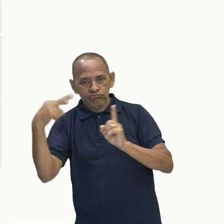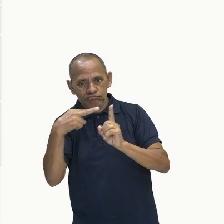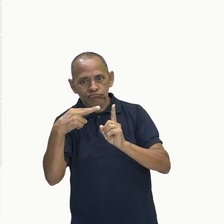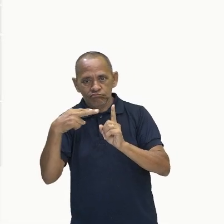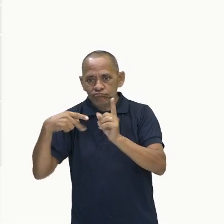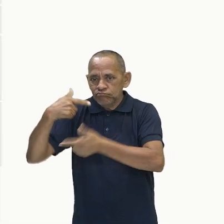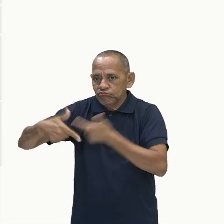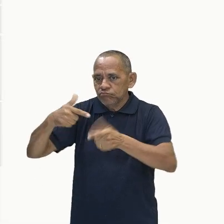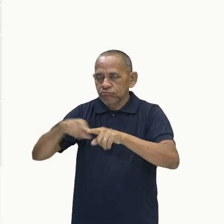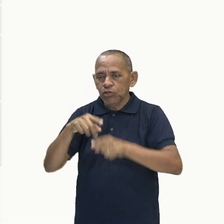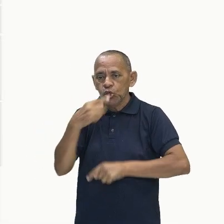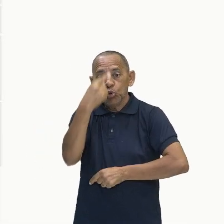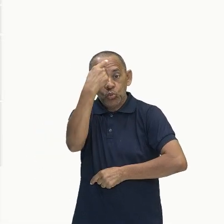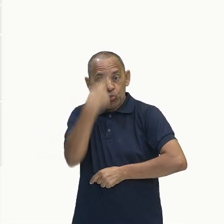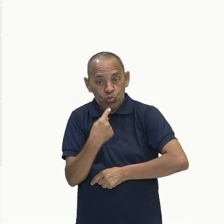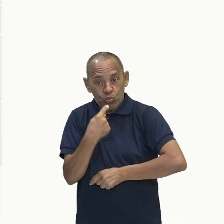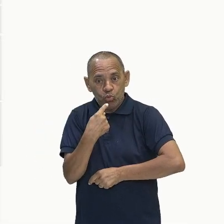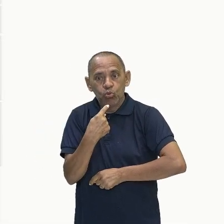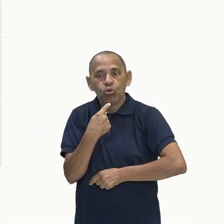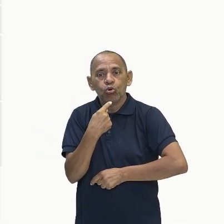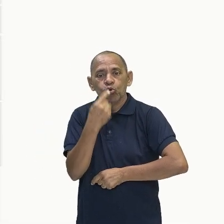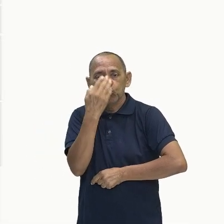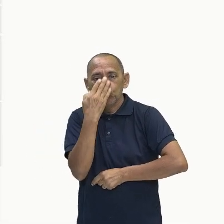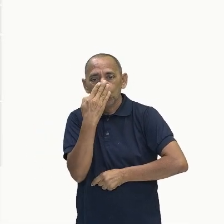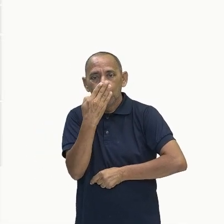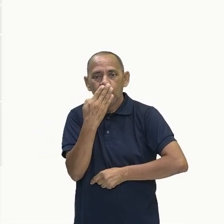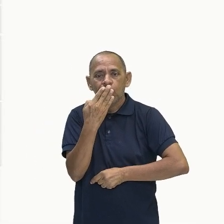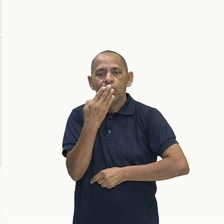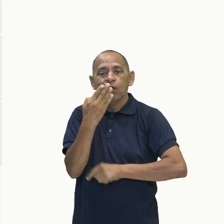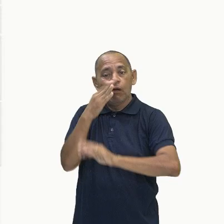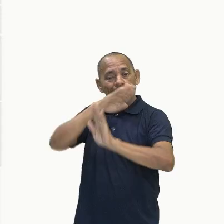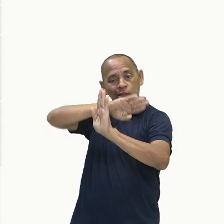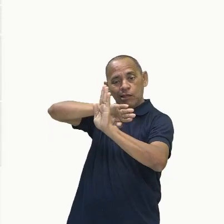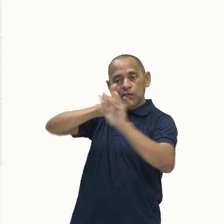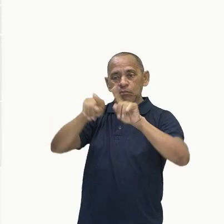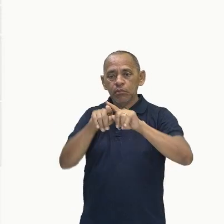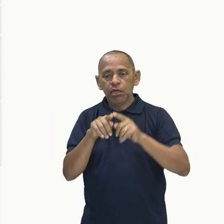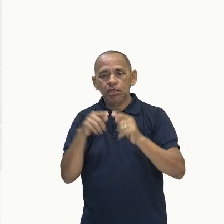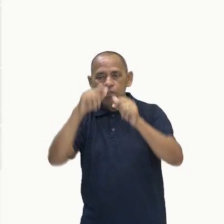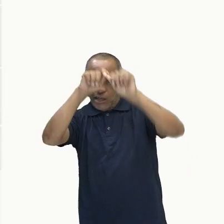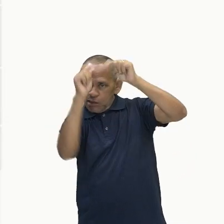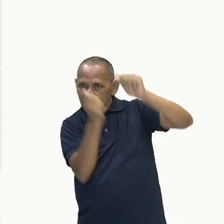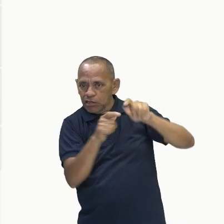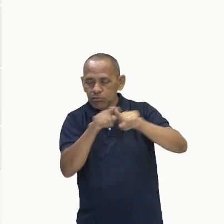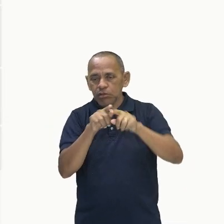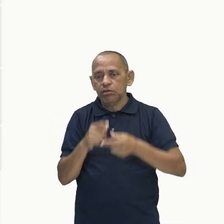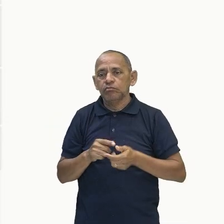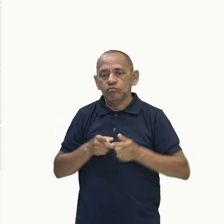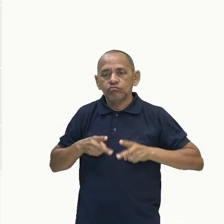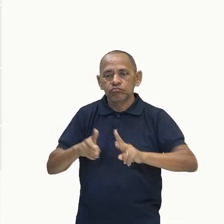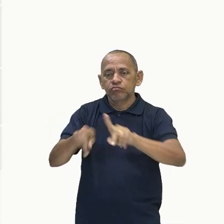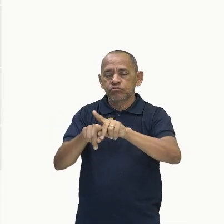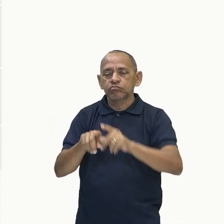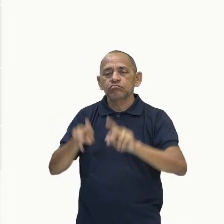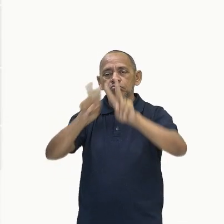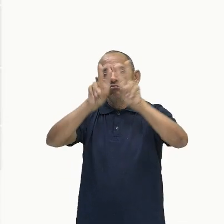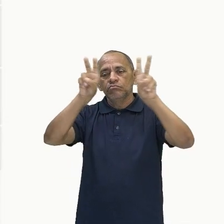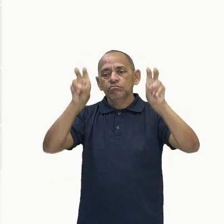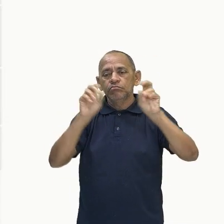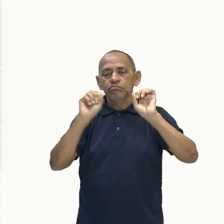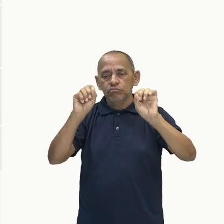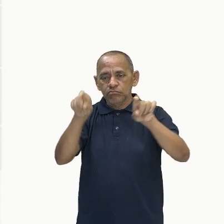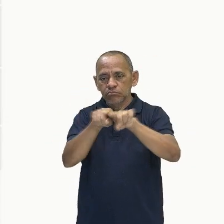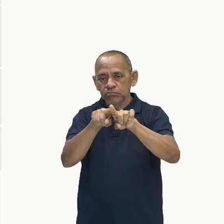rosto dos operários. Então, ela traz essa questão da deformação. Continuando. A gente ainda vai ter aí a questão dos temas.